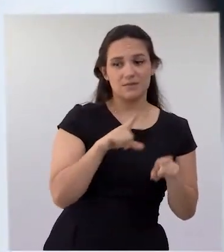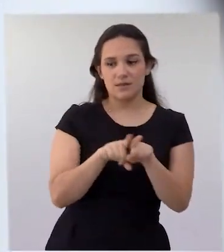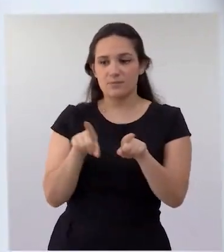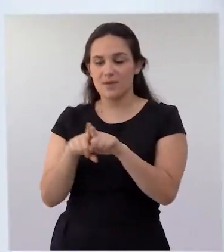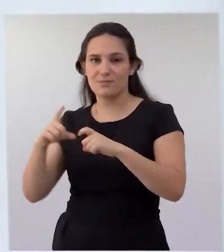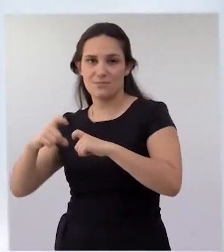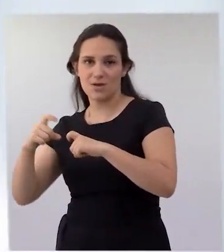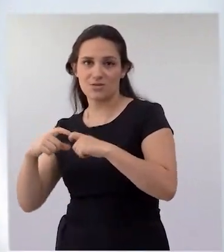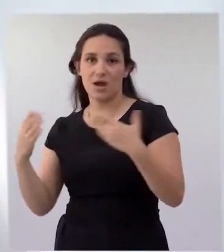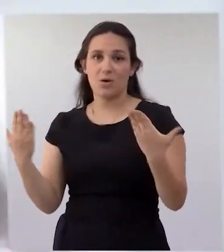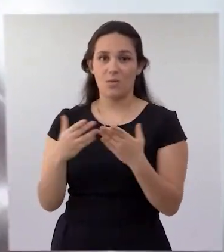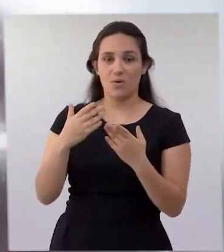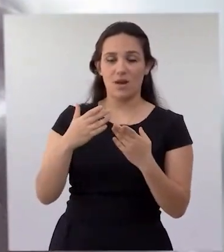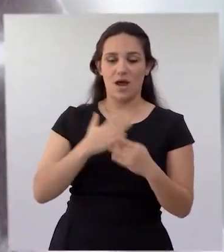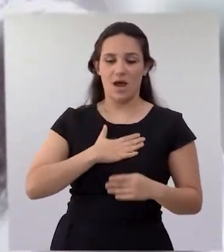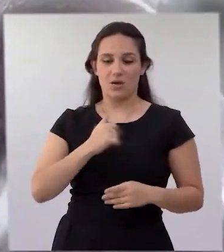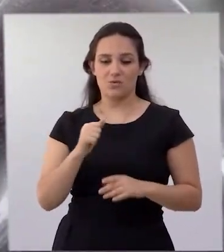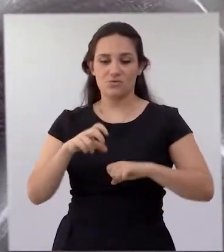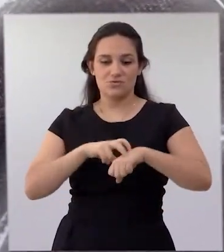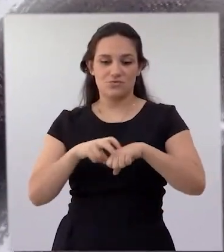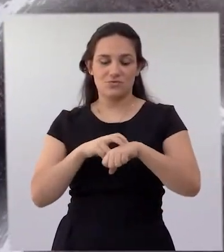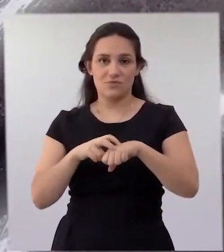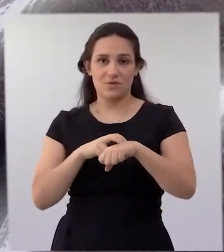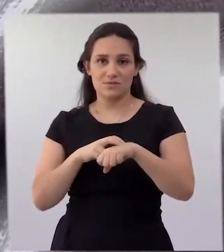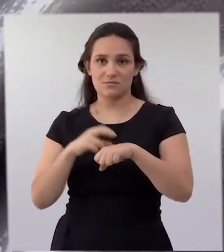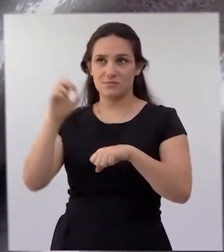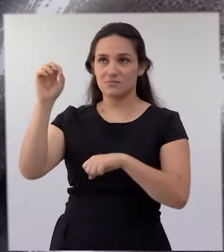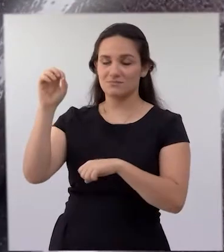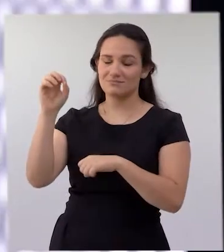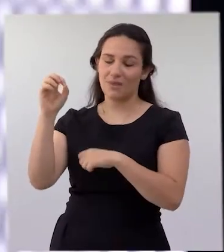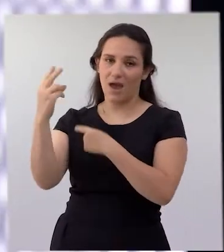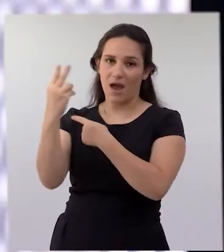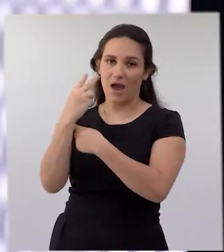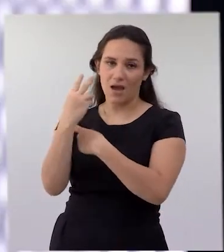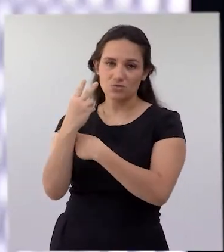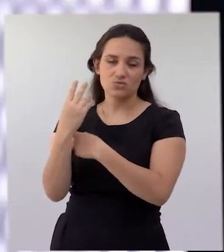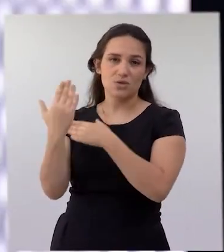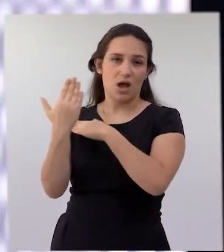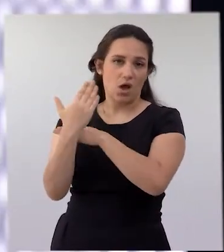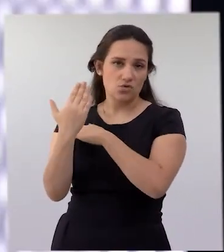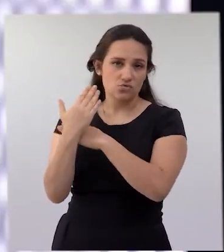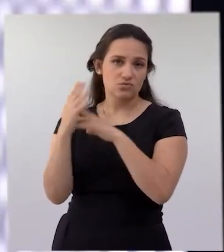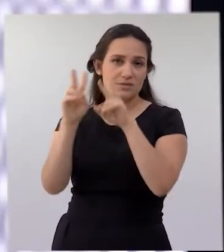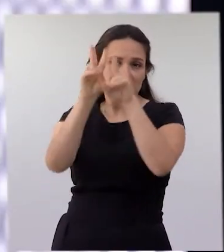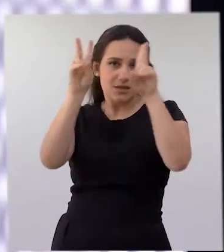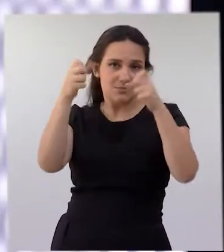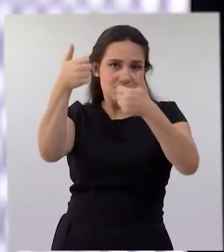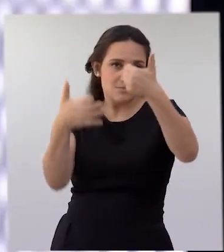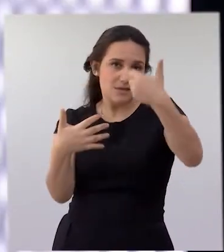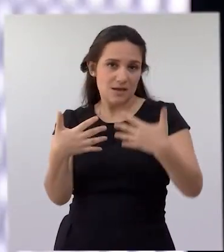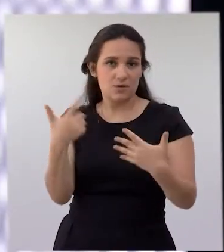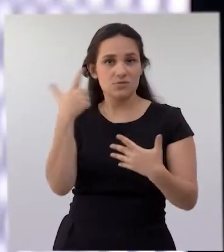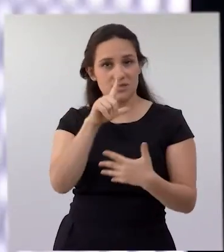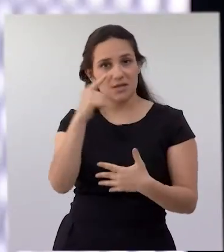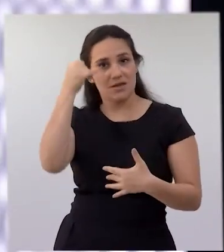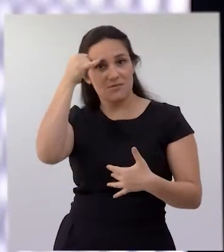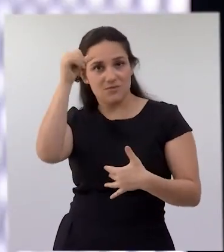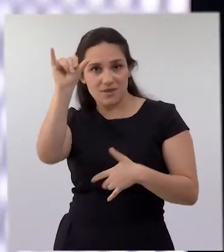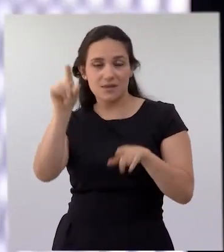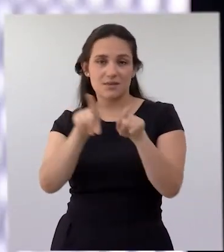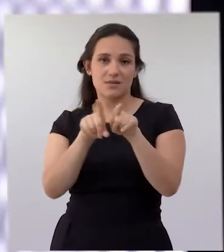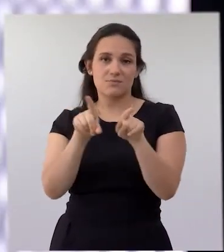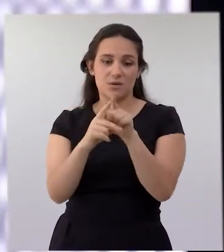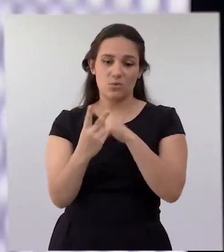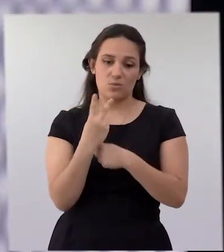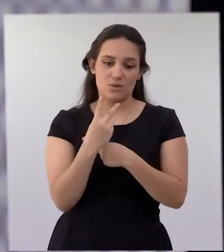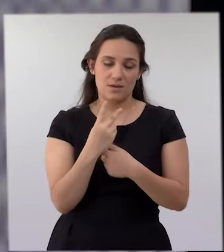pacientes e médicos, e ações como o Agosto Verde colocam luz sobre o tema para conscientizar e